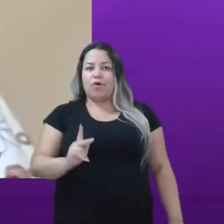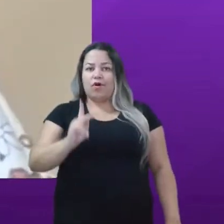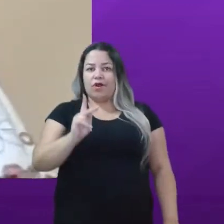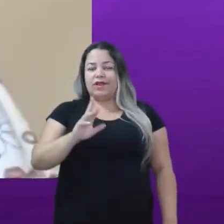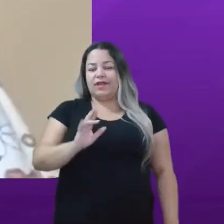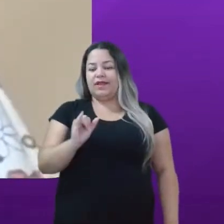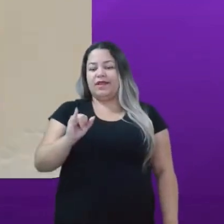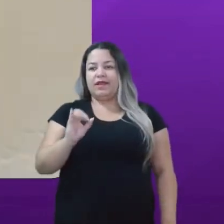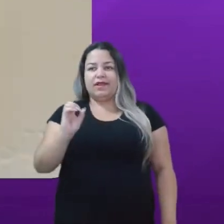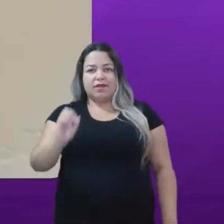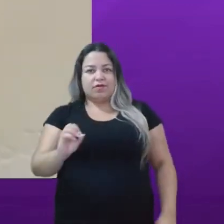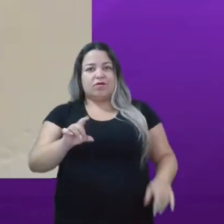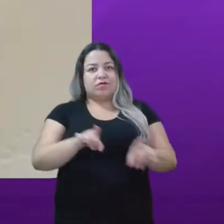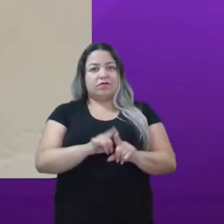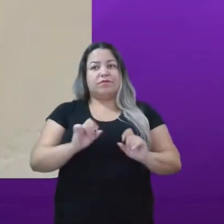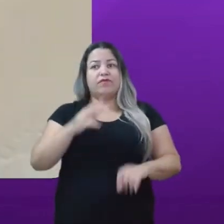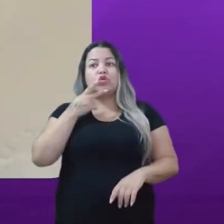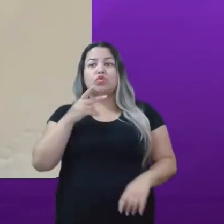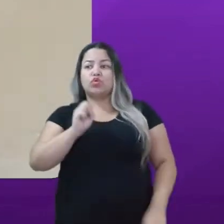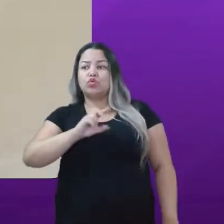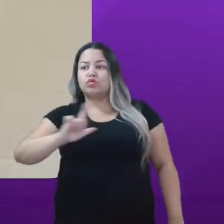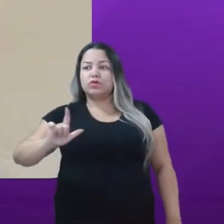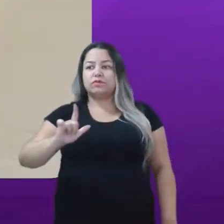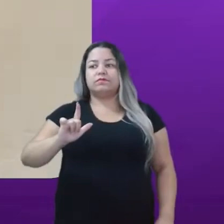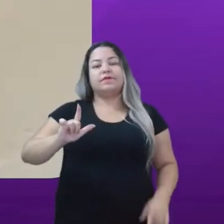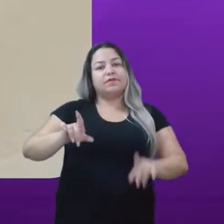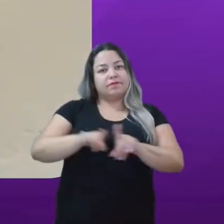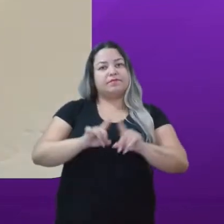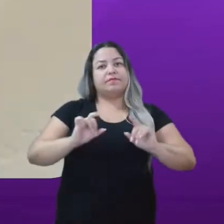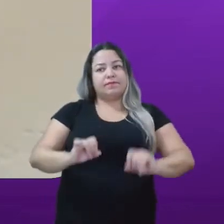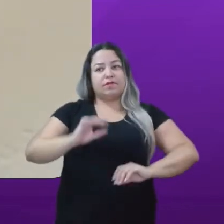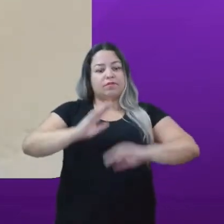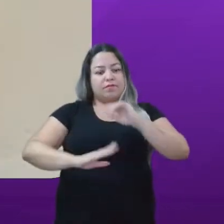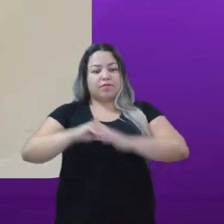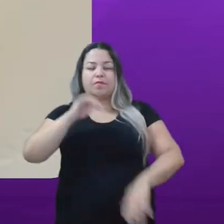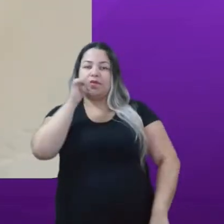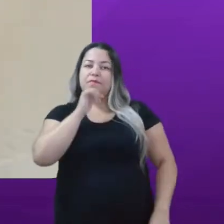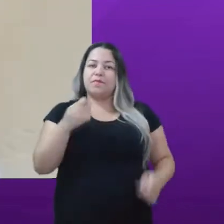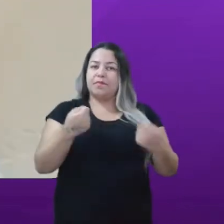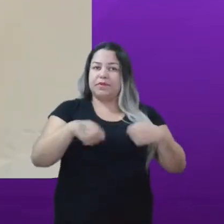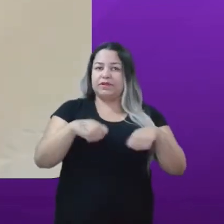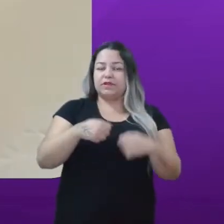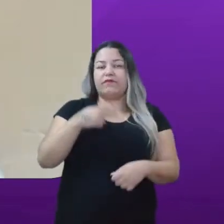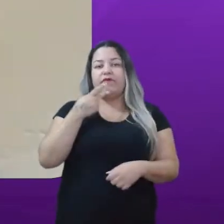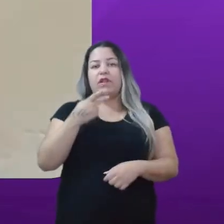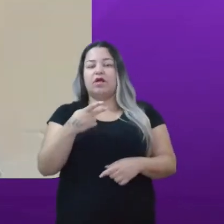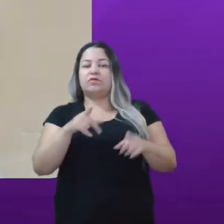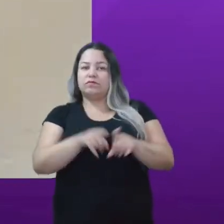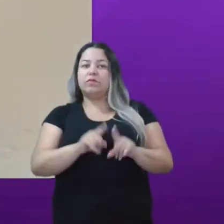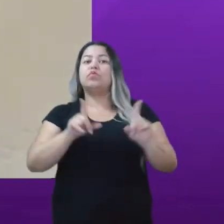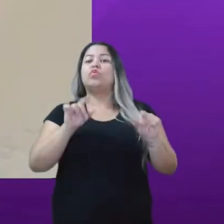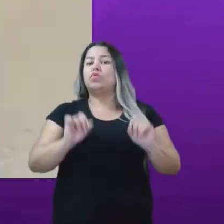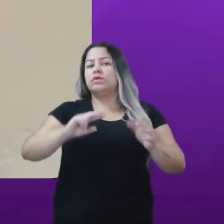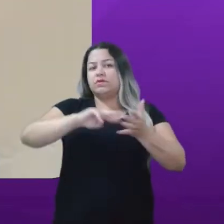de sul-sudeste, né? Para a gente poder chegar nesse ponto da produção cultural e as mulheres, a gente precisa contar um pouco do conceito do